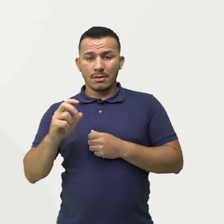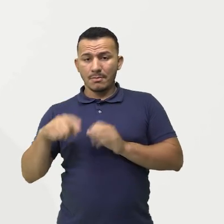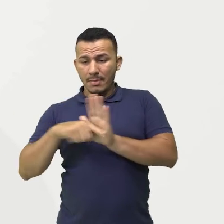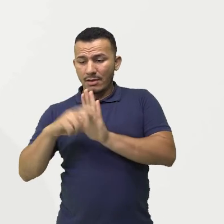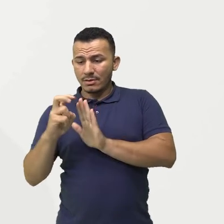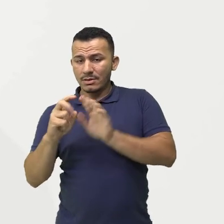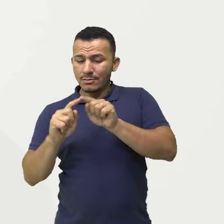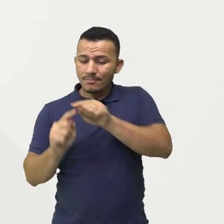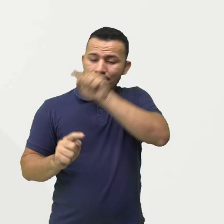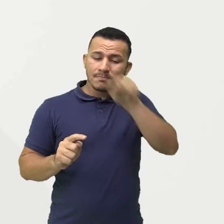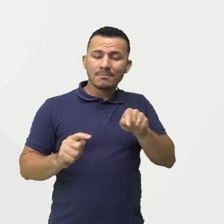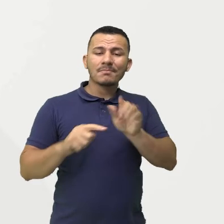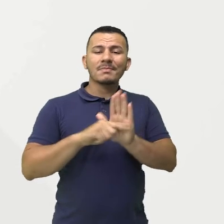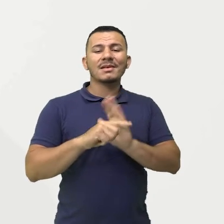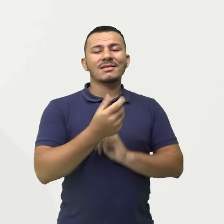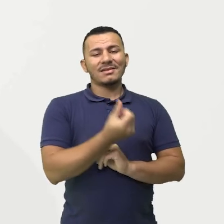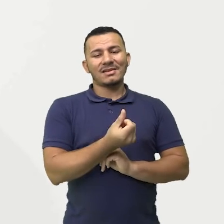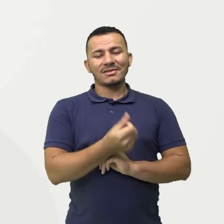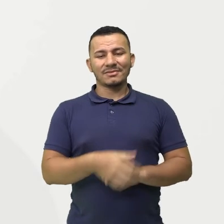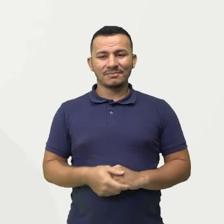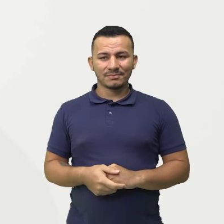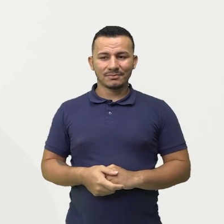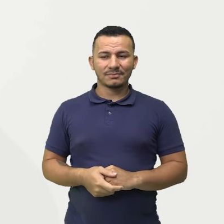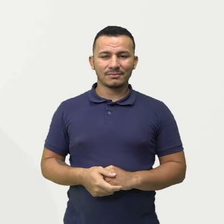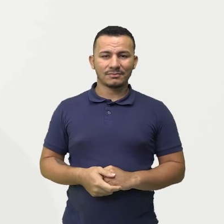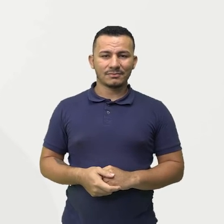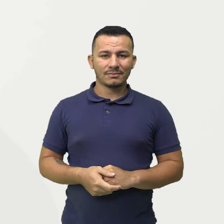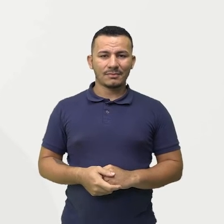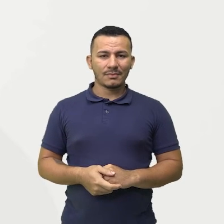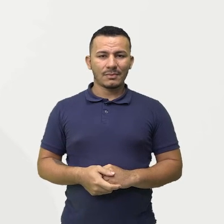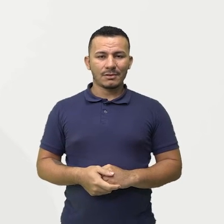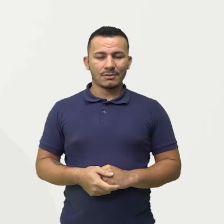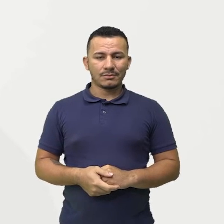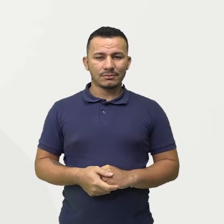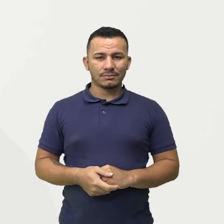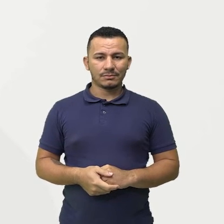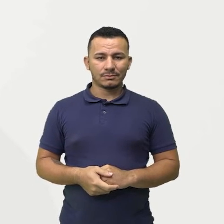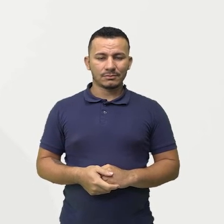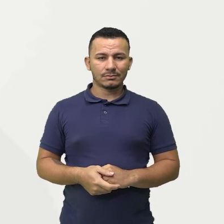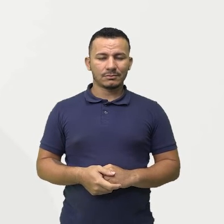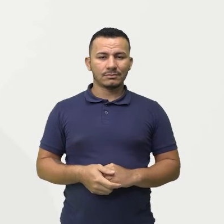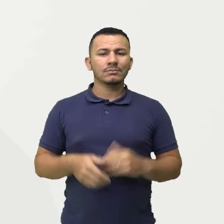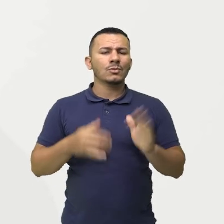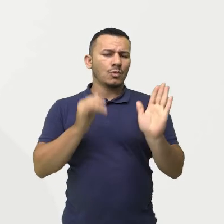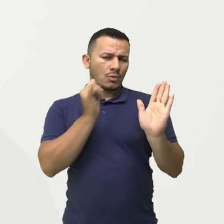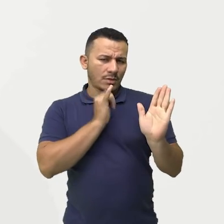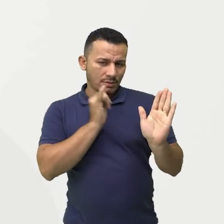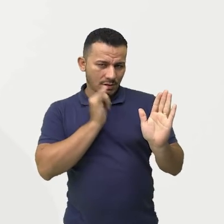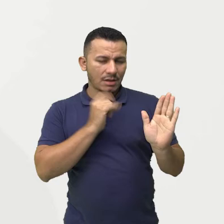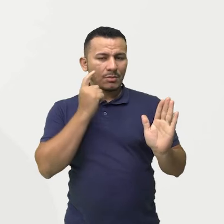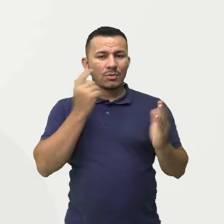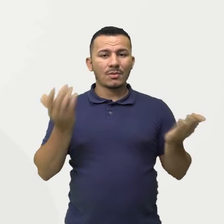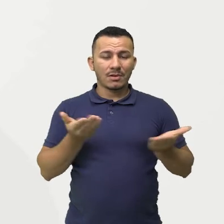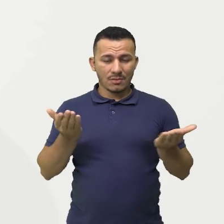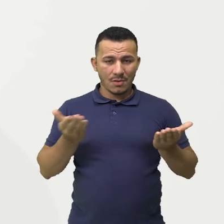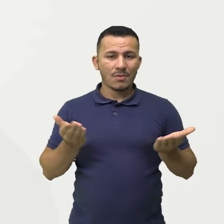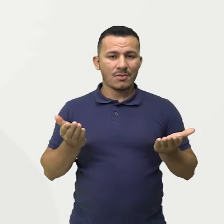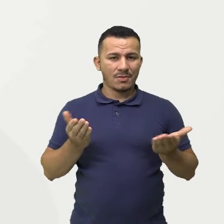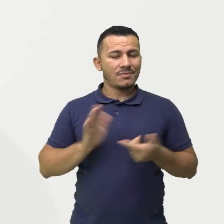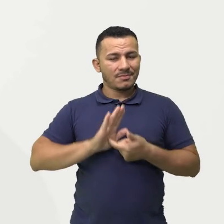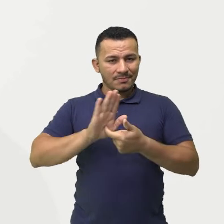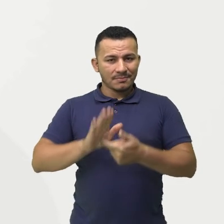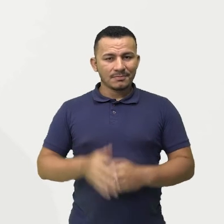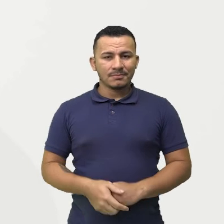antes. Beleza, meu povo? Então, olha lá, vamos fazer um exemplo, né, para